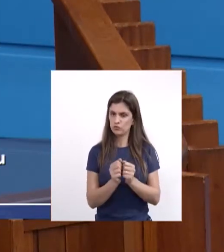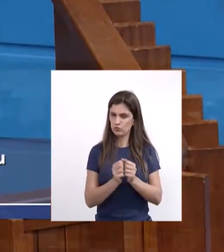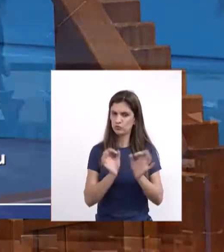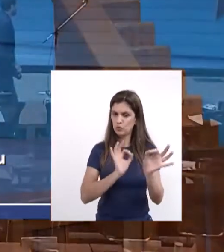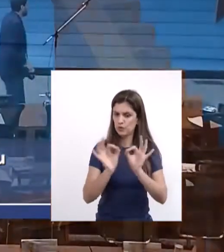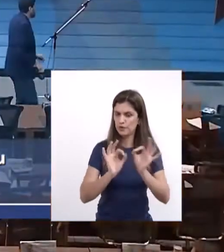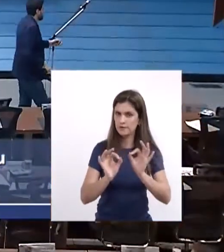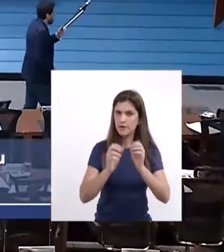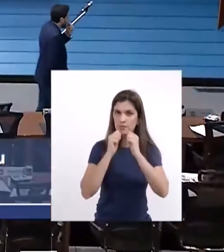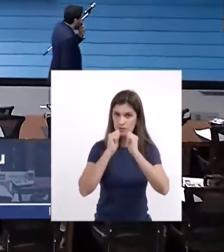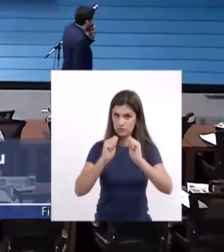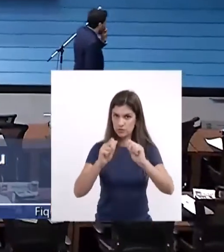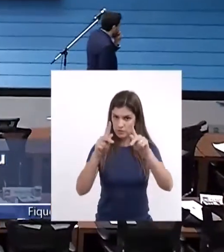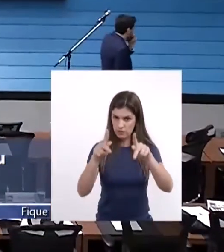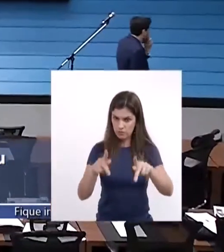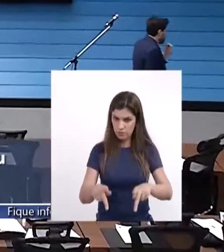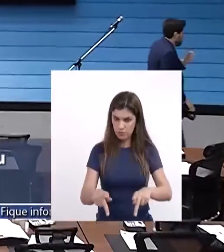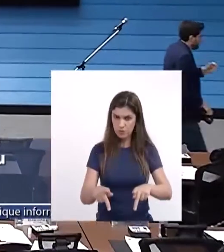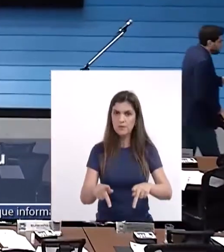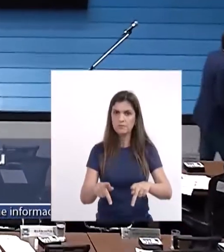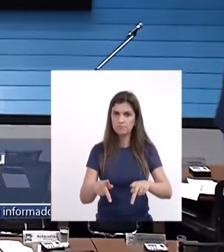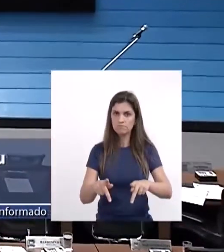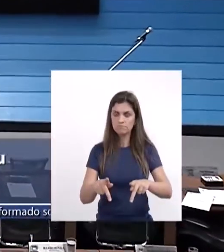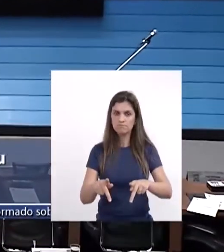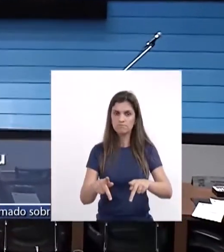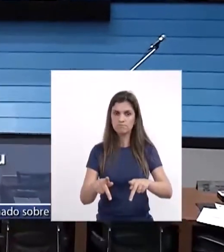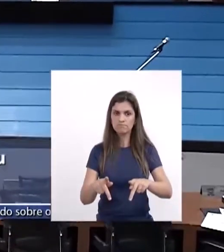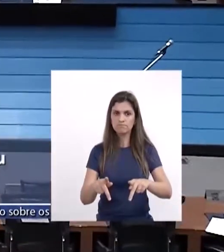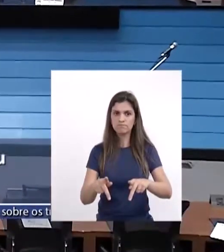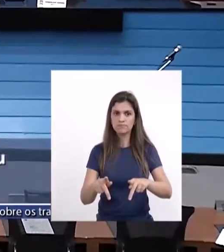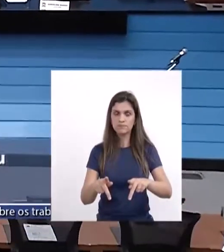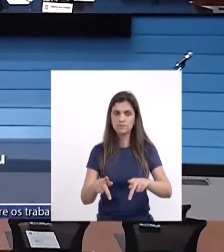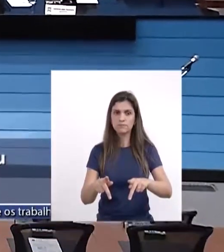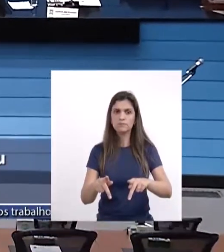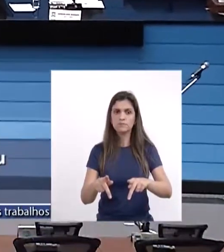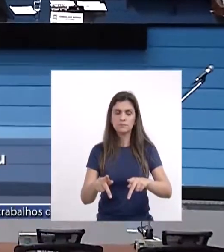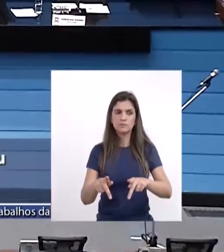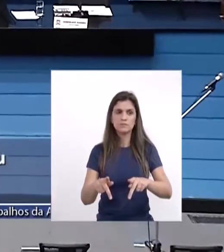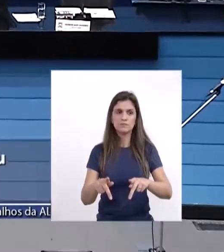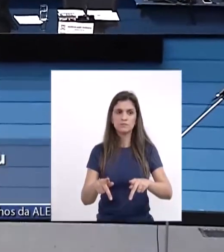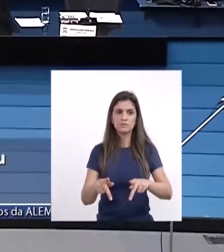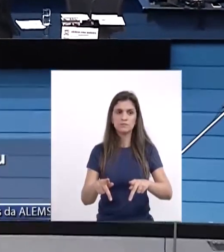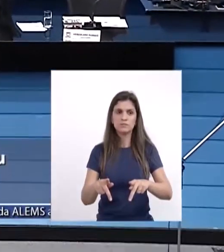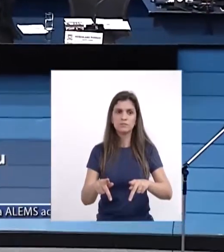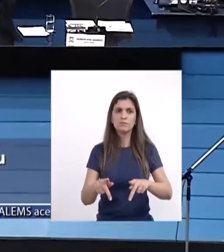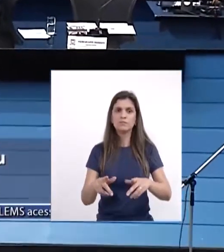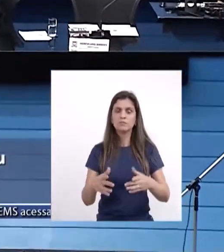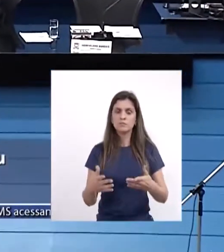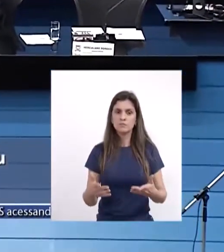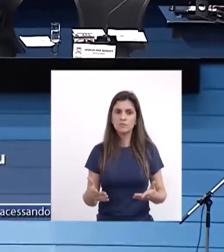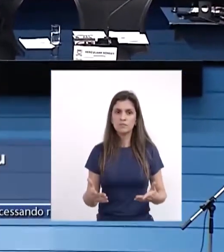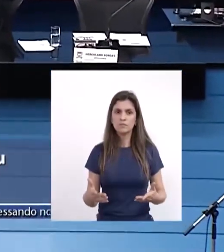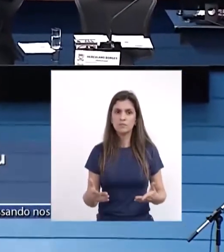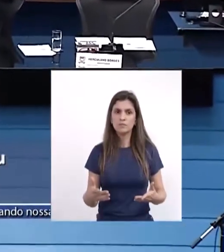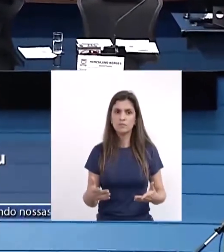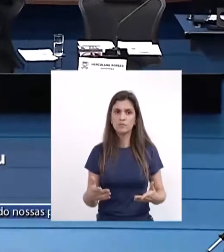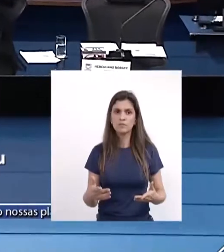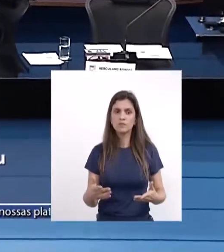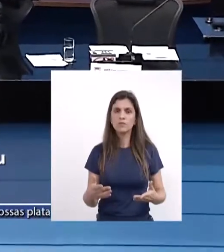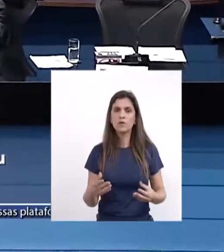pública, conseguimos um avanço. Vossa Excelência está falando aí, incrível, como